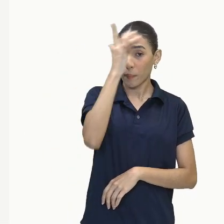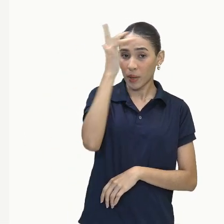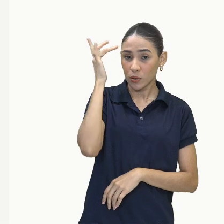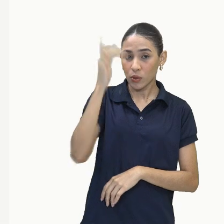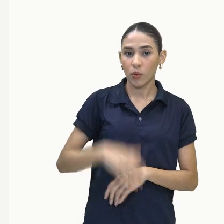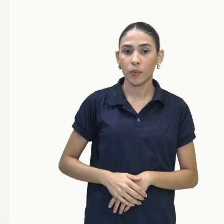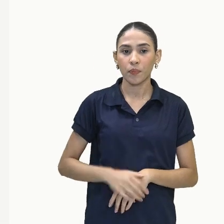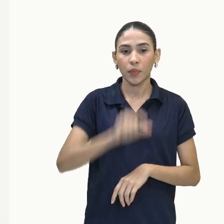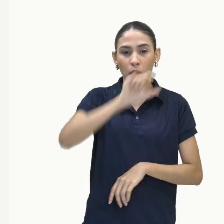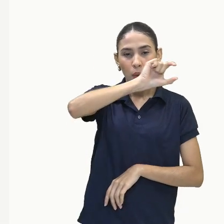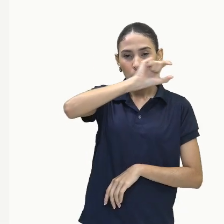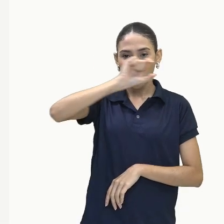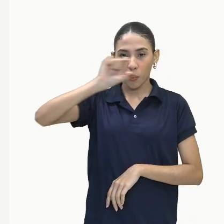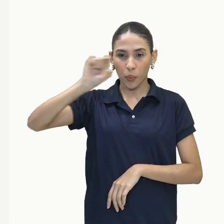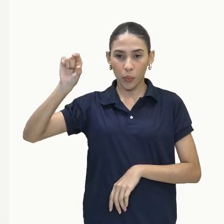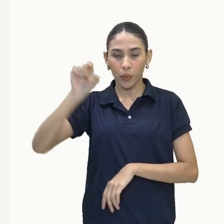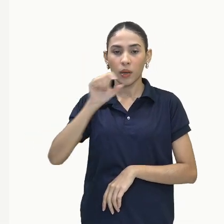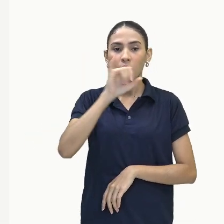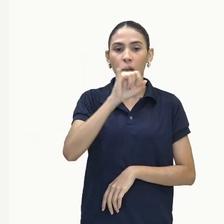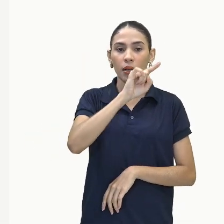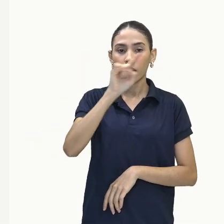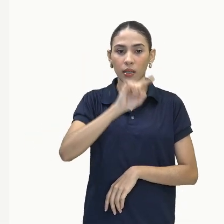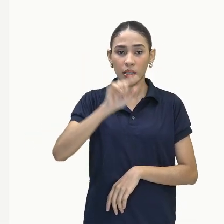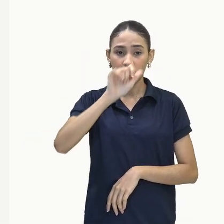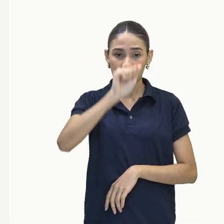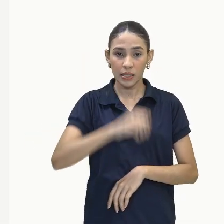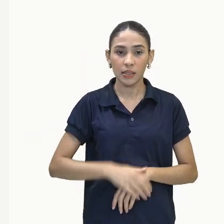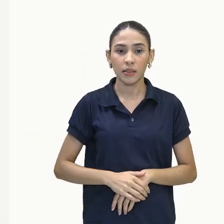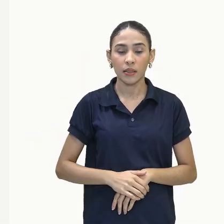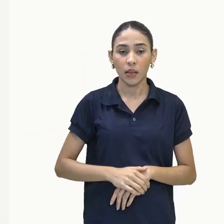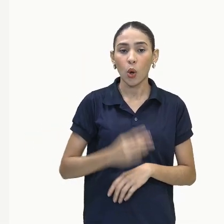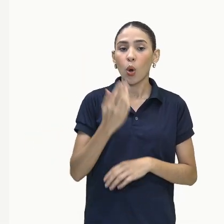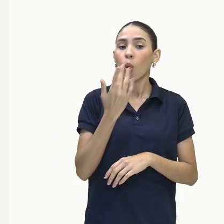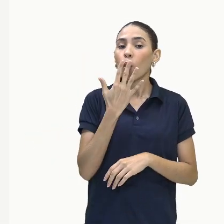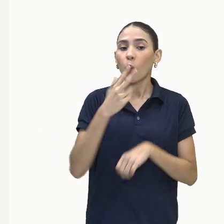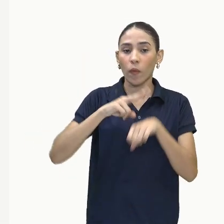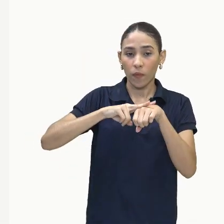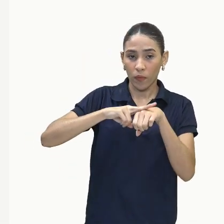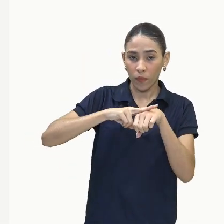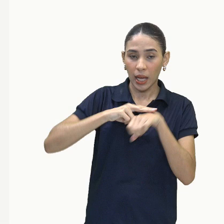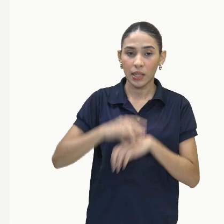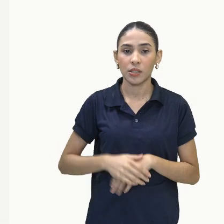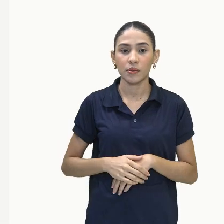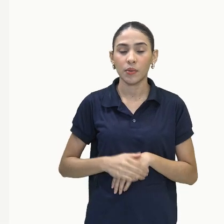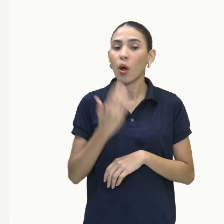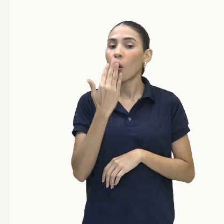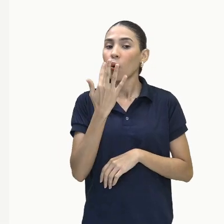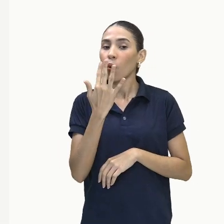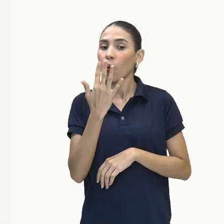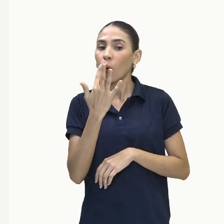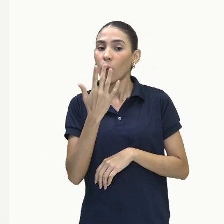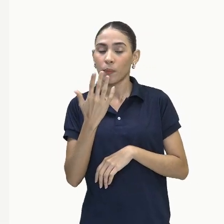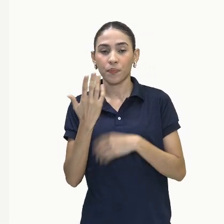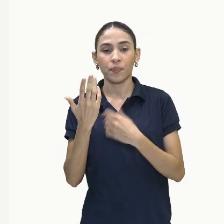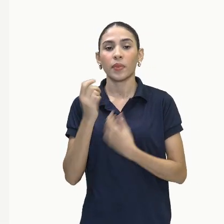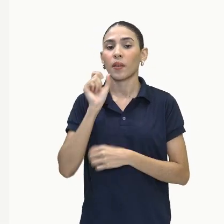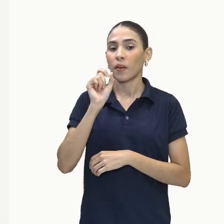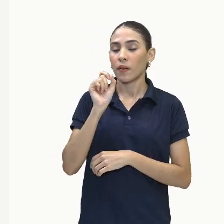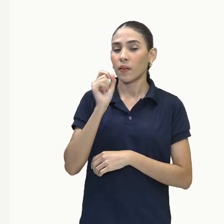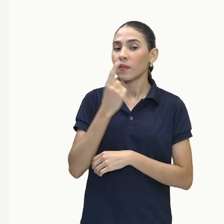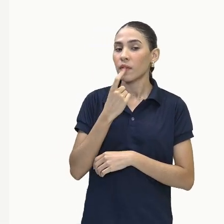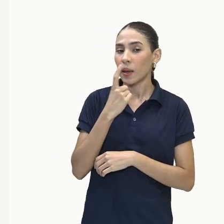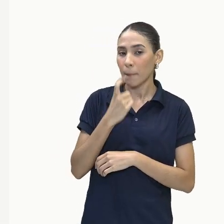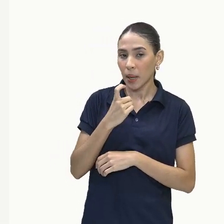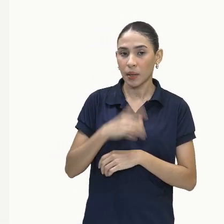o primeiro aqui, ó, é da Isa, né, do verde, e o segundo é do vermelho. Assim para toda a